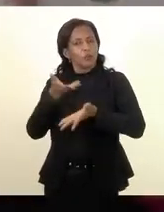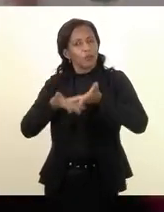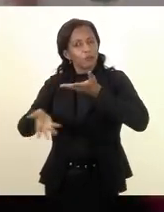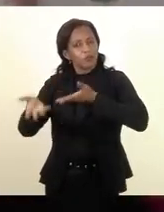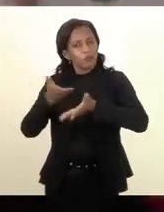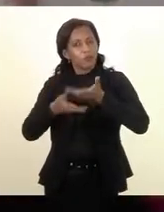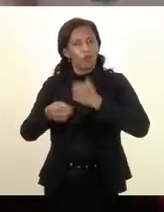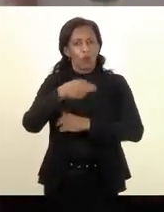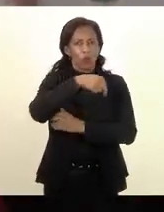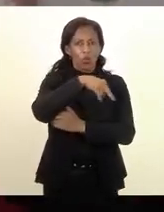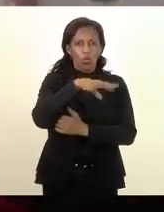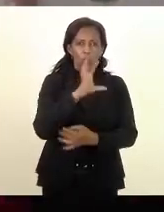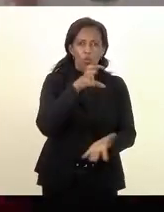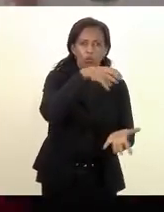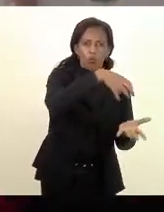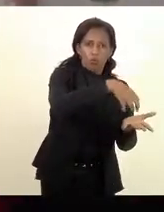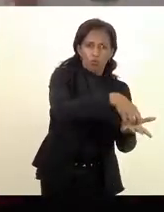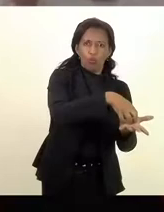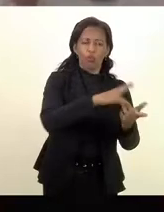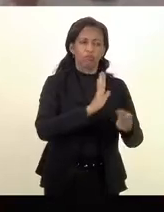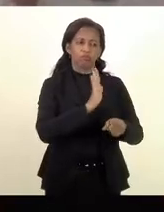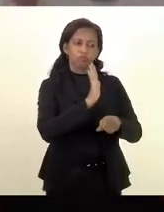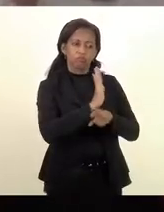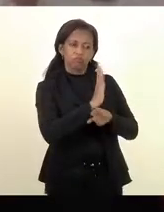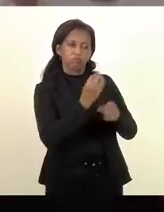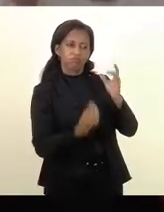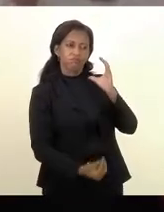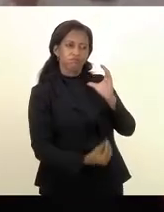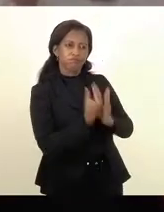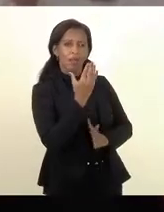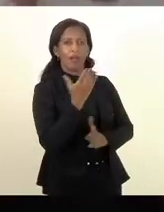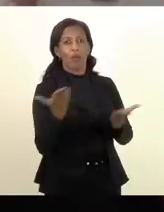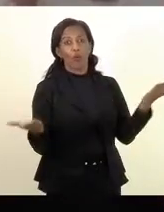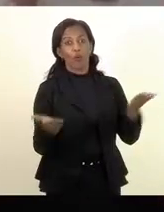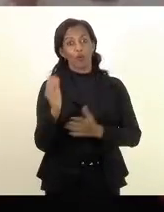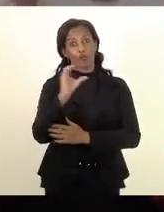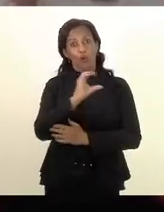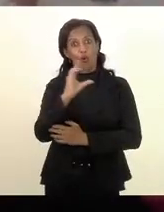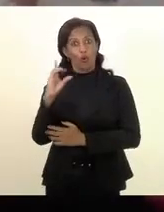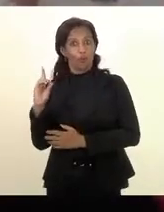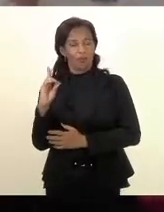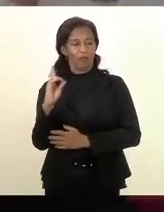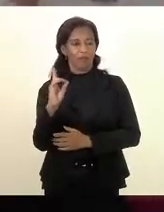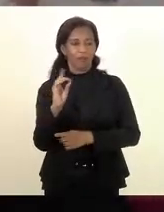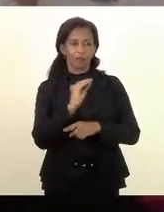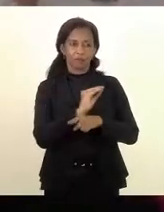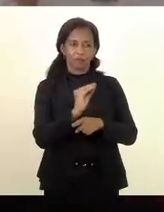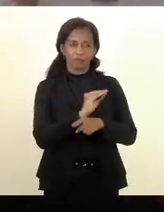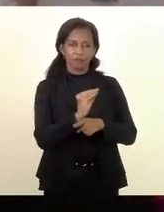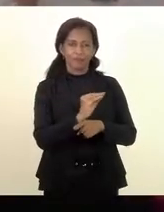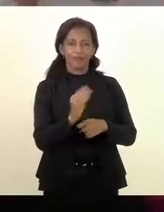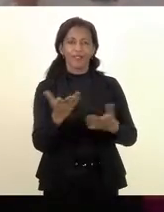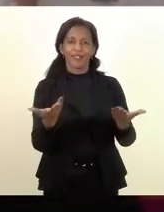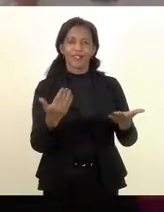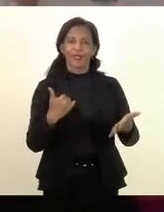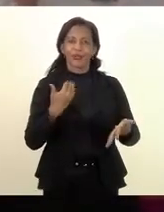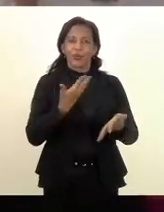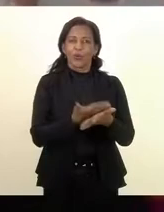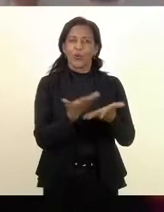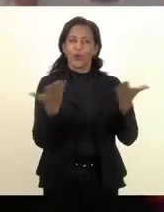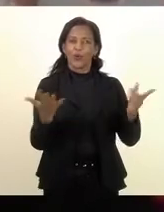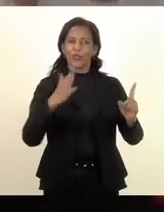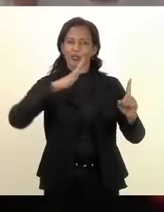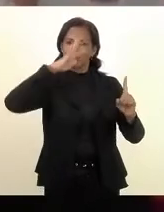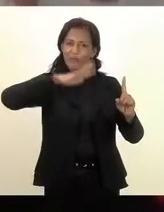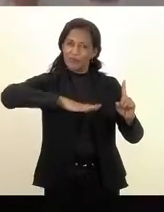núcleo que ela ajudou a criar e coordena que acabou desaguando nessa homenagem